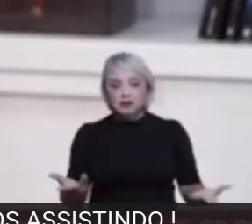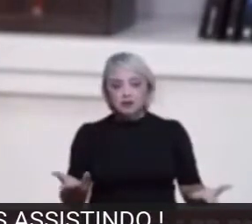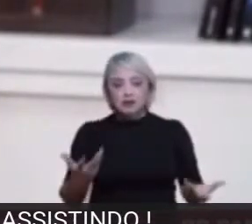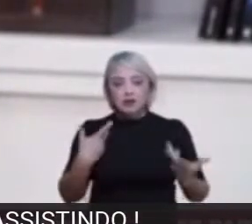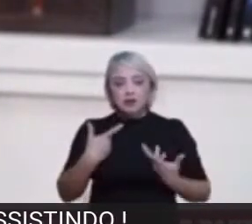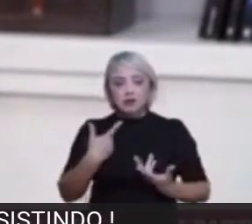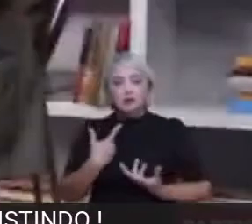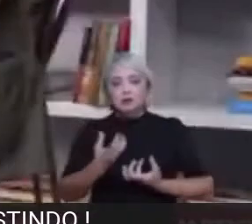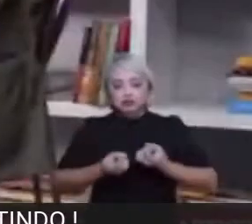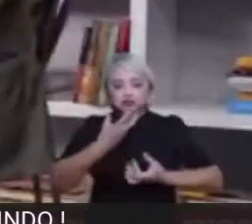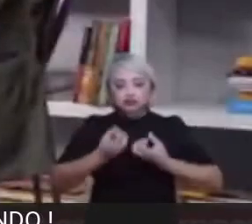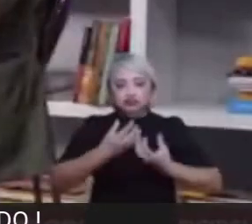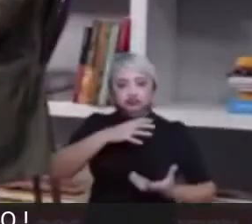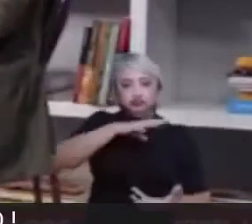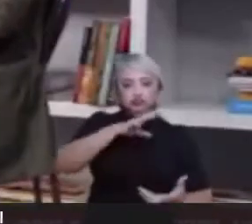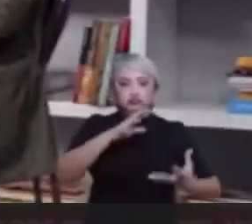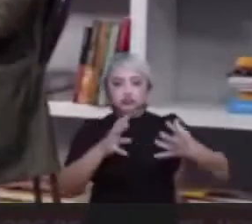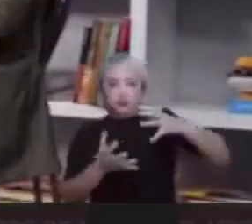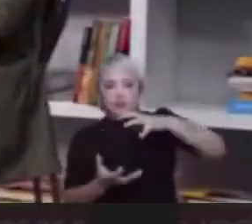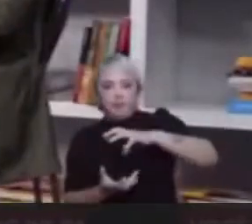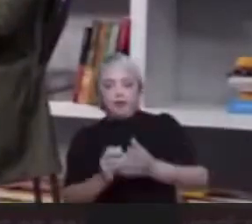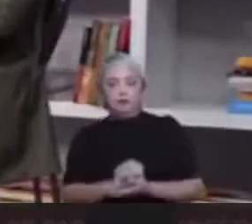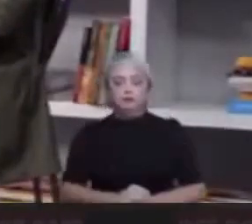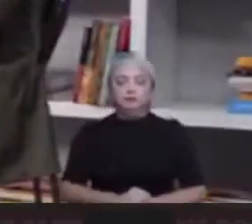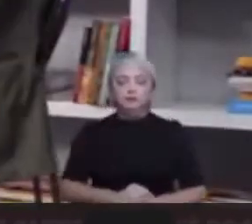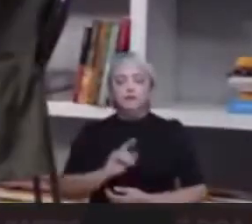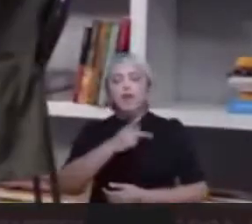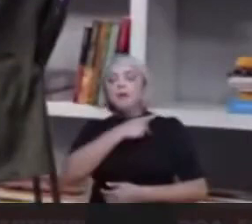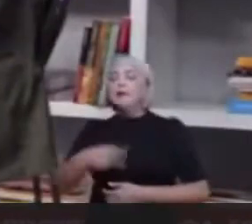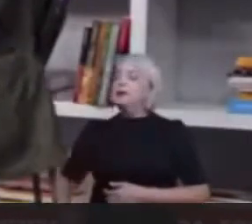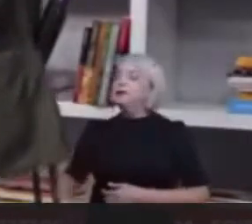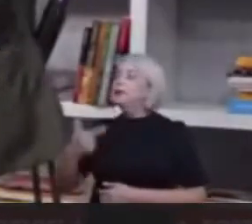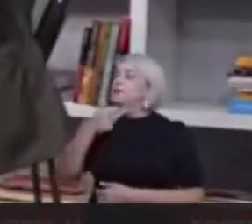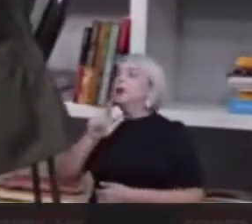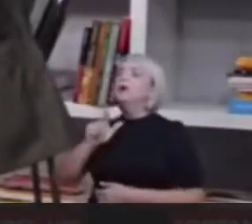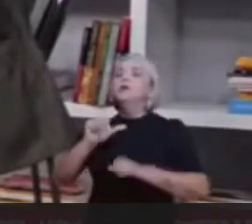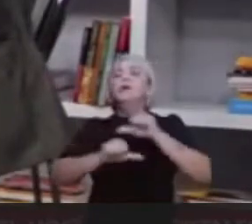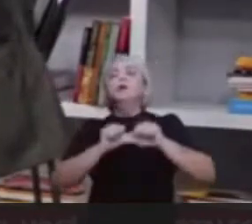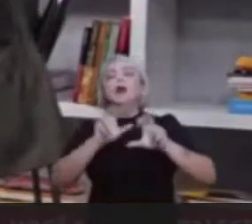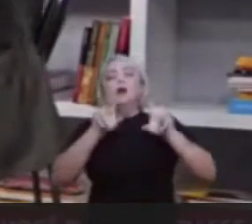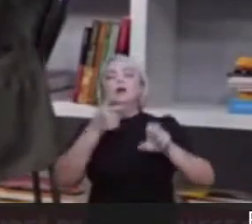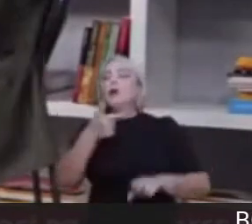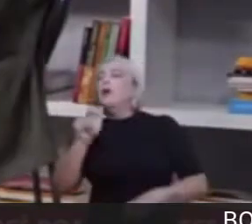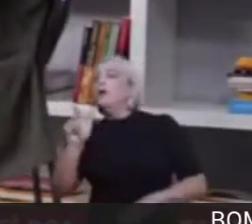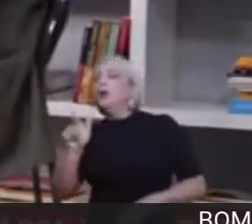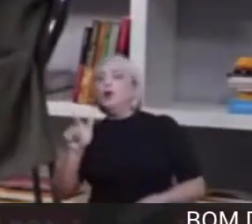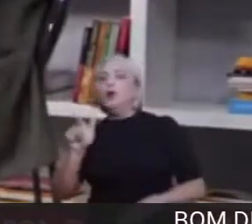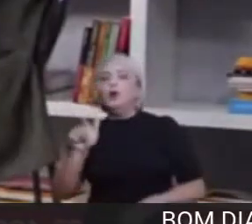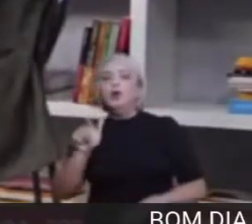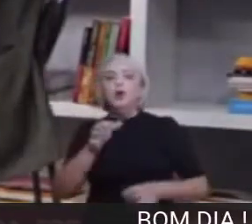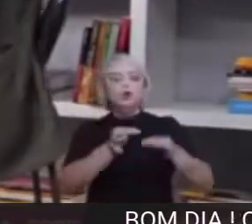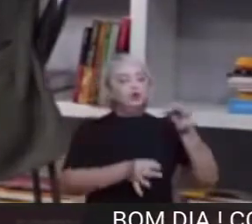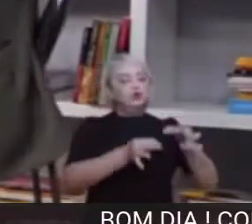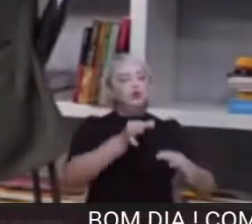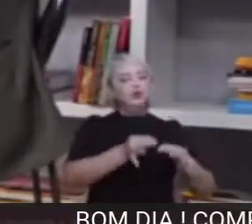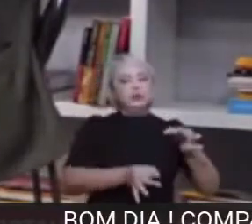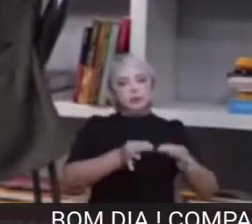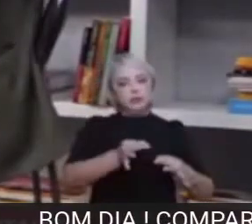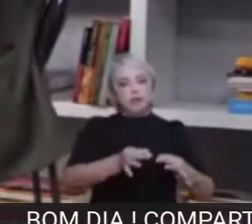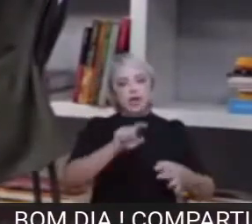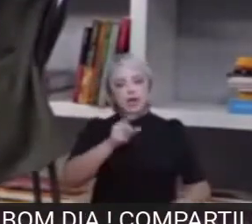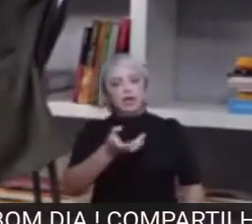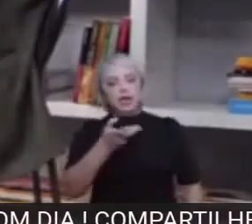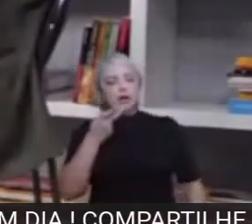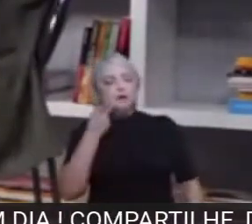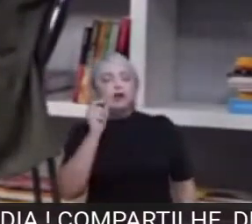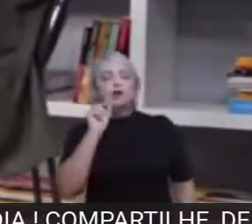do planeta. Presidente, eu queria falar de um outro assunto, mudar de assunto. Eu queria falar de judiciário. E queria falar o seguinte,